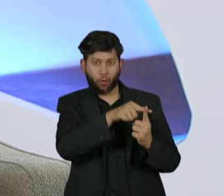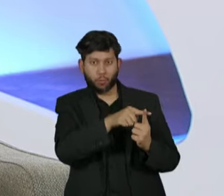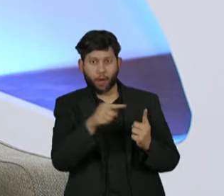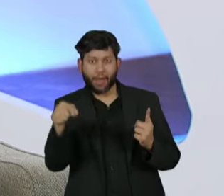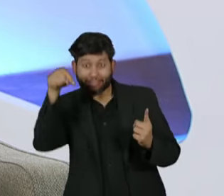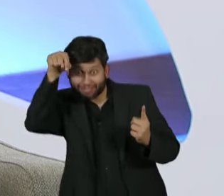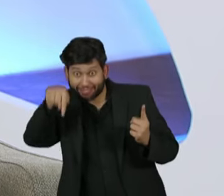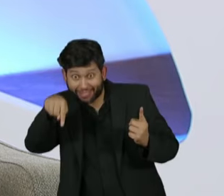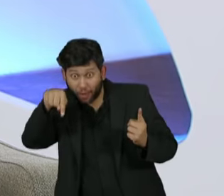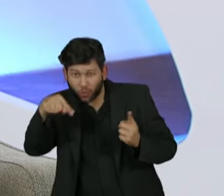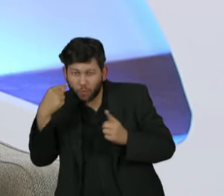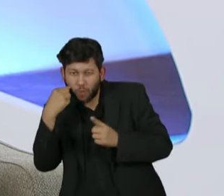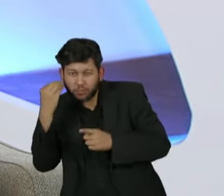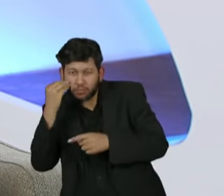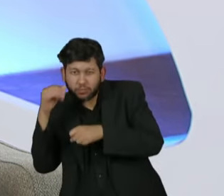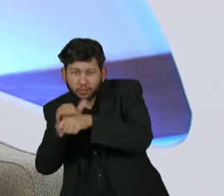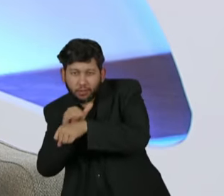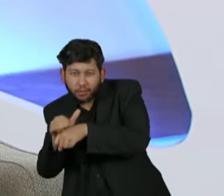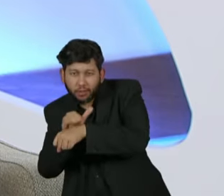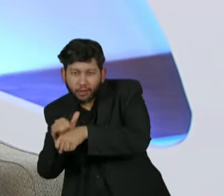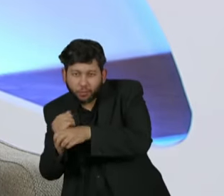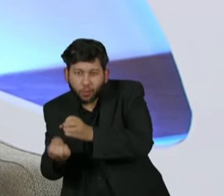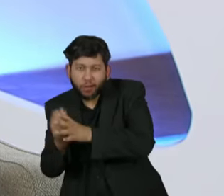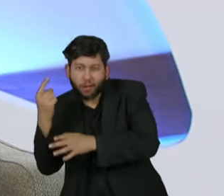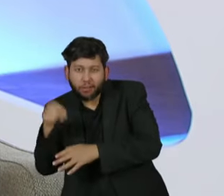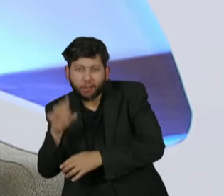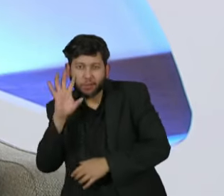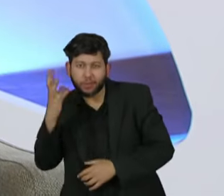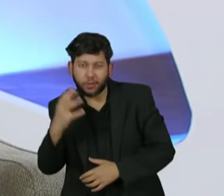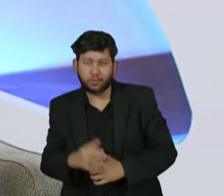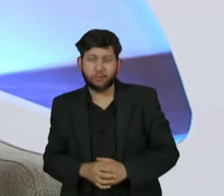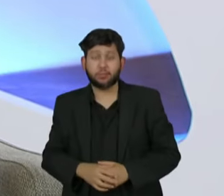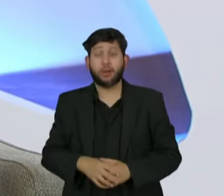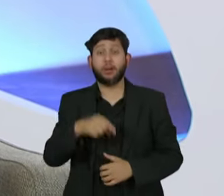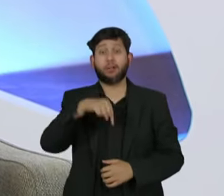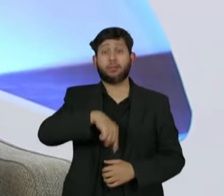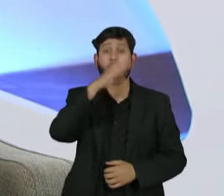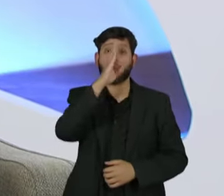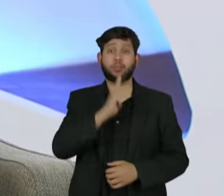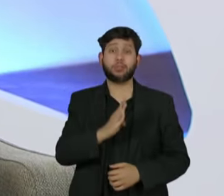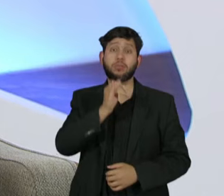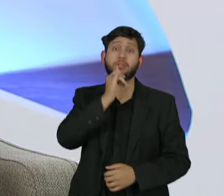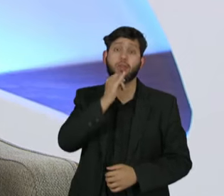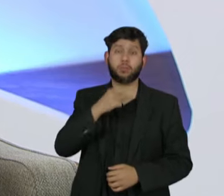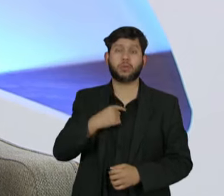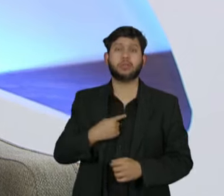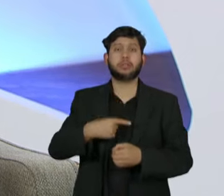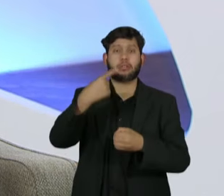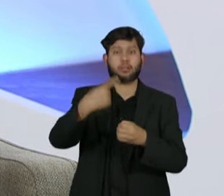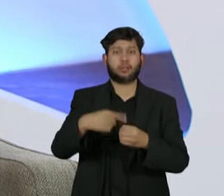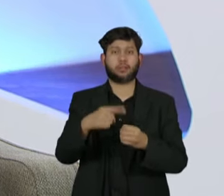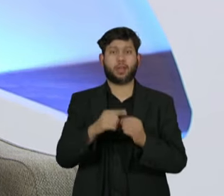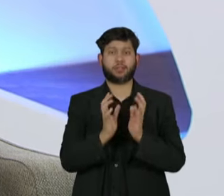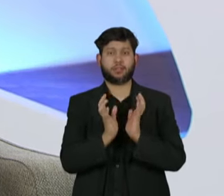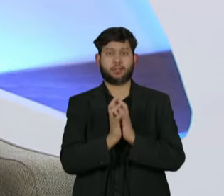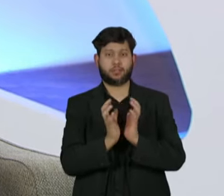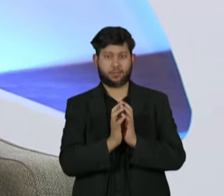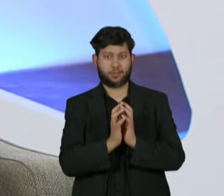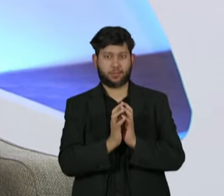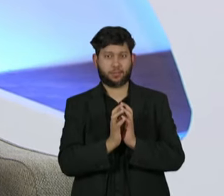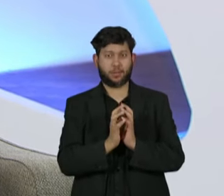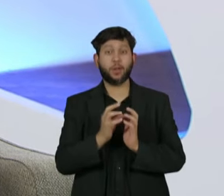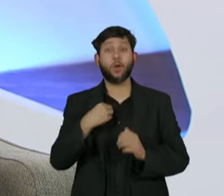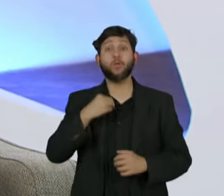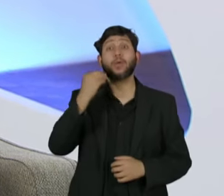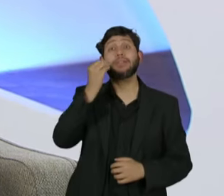ao invés de você pensar como a gente pensa muitas vezes no Brasil eu tenho esse problema na cidade do Recife e eu vou tentar resolver